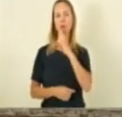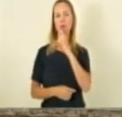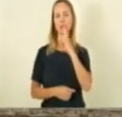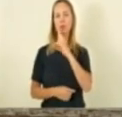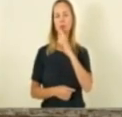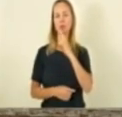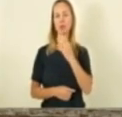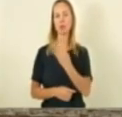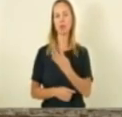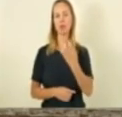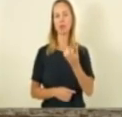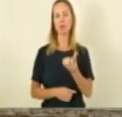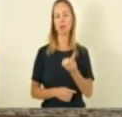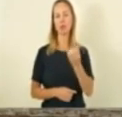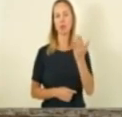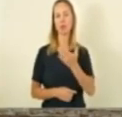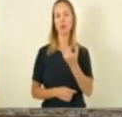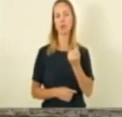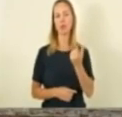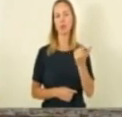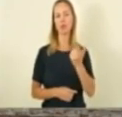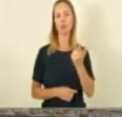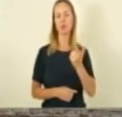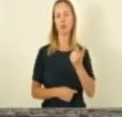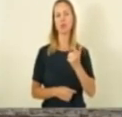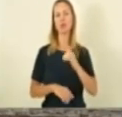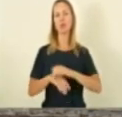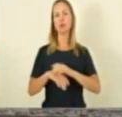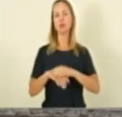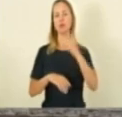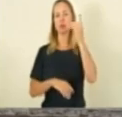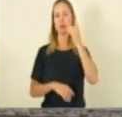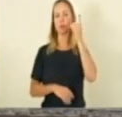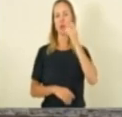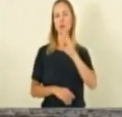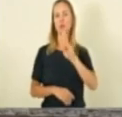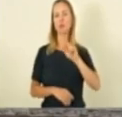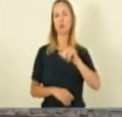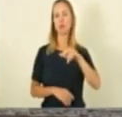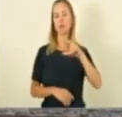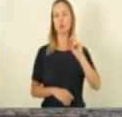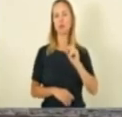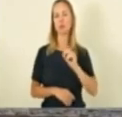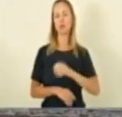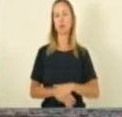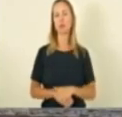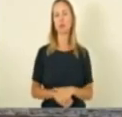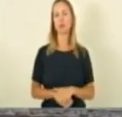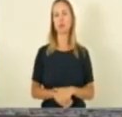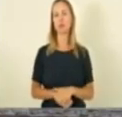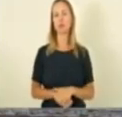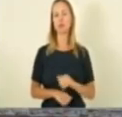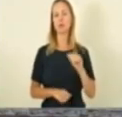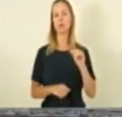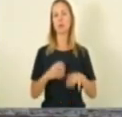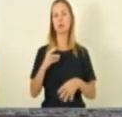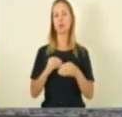lei 46/2022 do deputado Bruno Lamas, que introduz alterações na